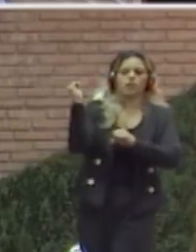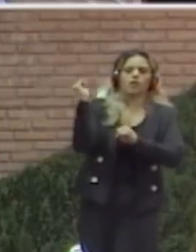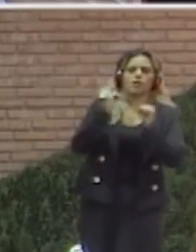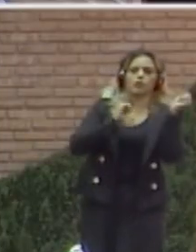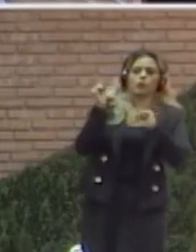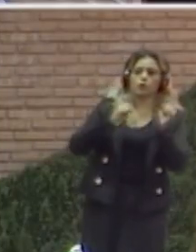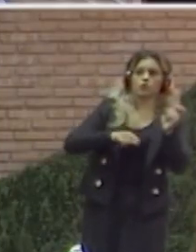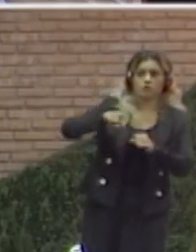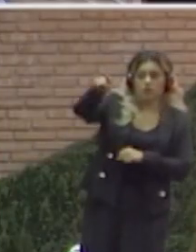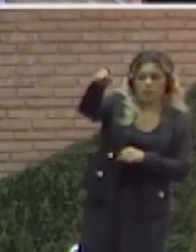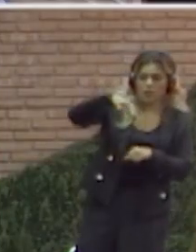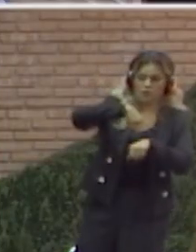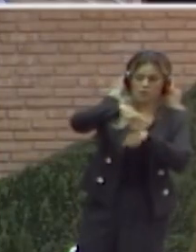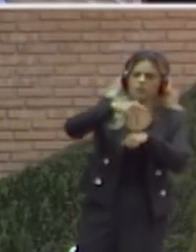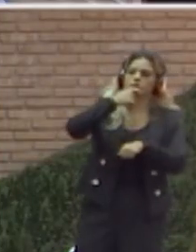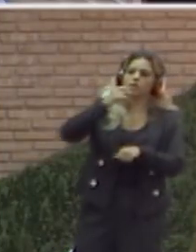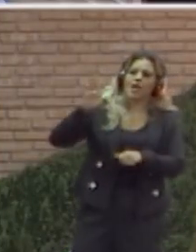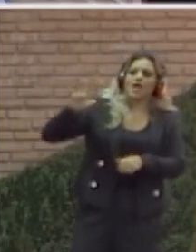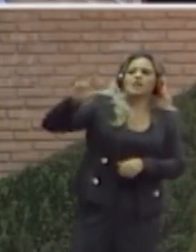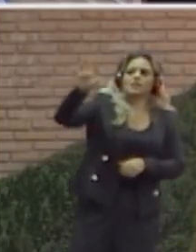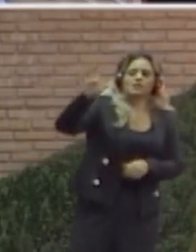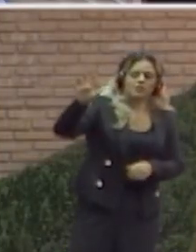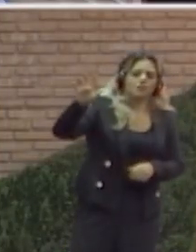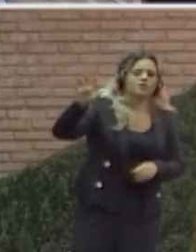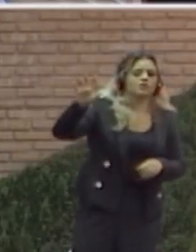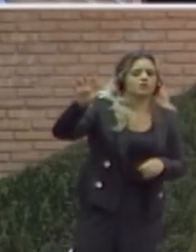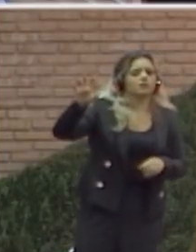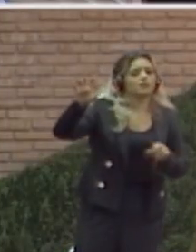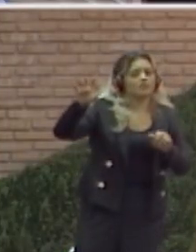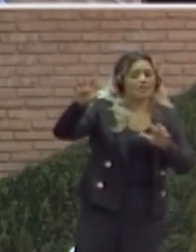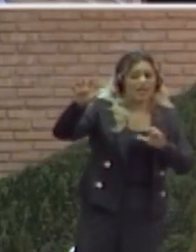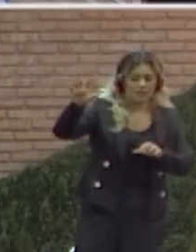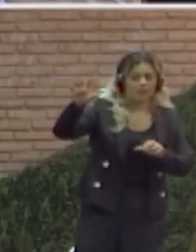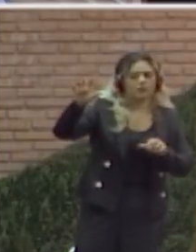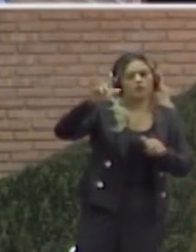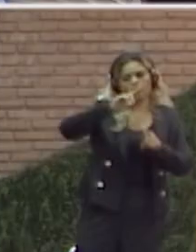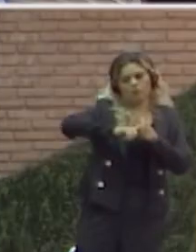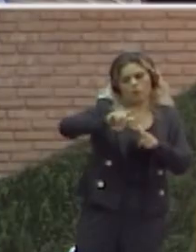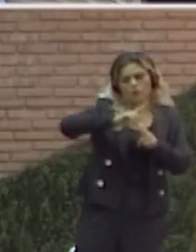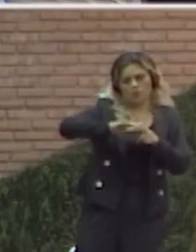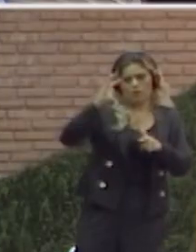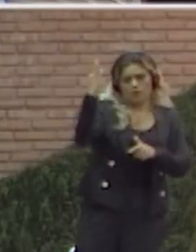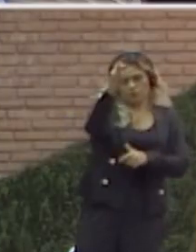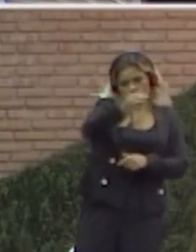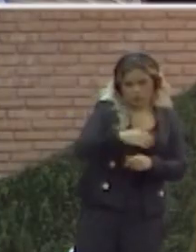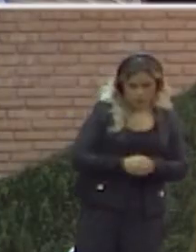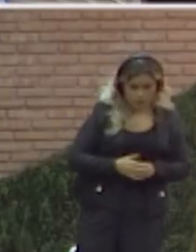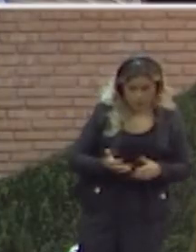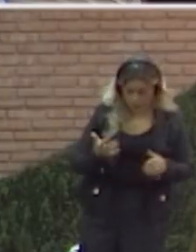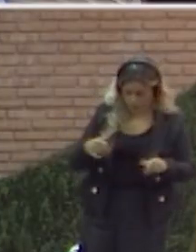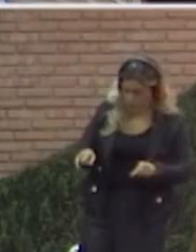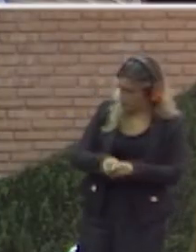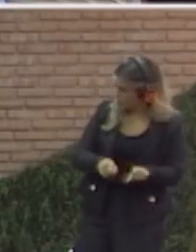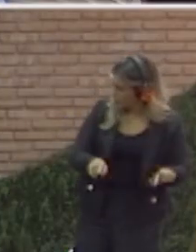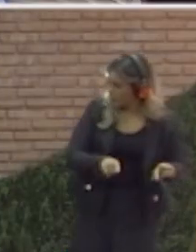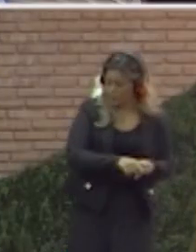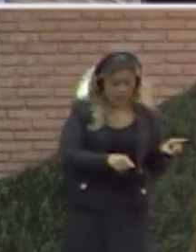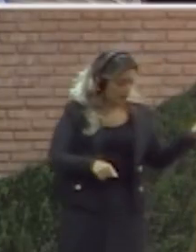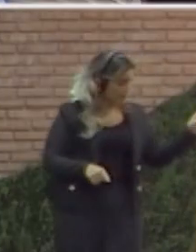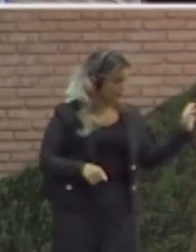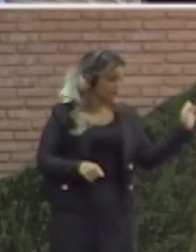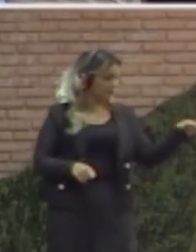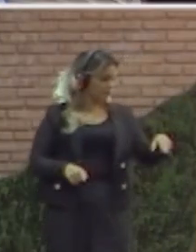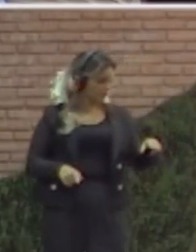britânica continuasse daquela forma, teria muito problema no futuro. E aí eu queria saber dela